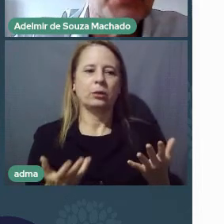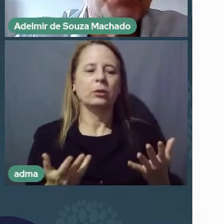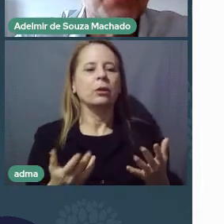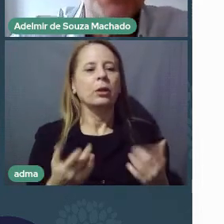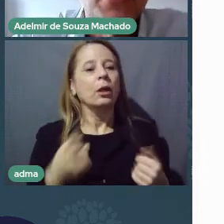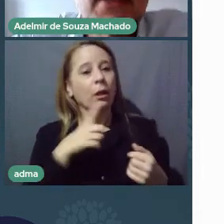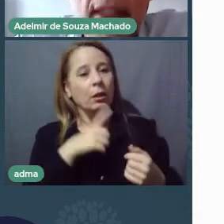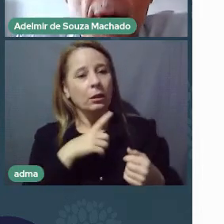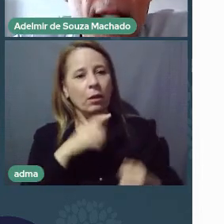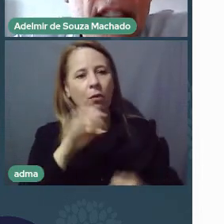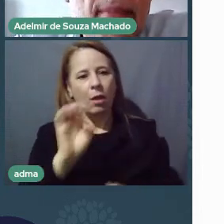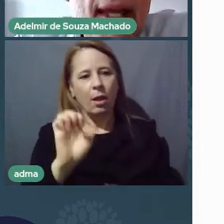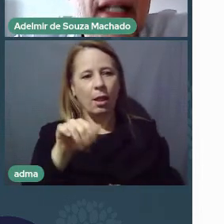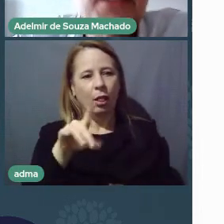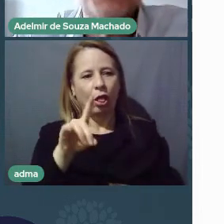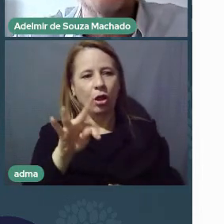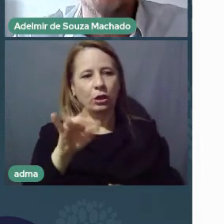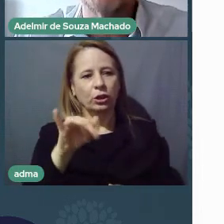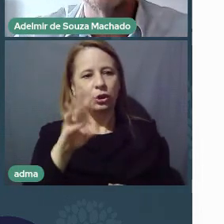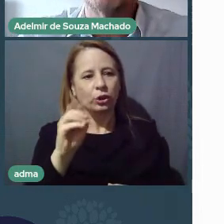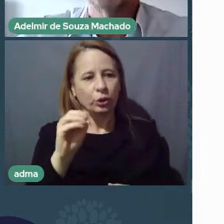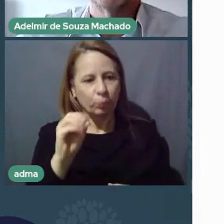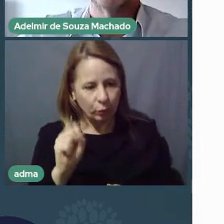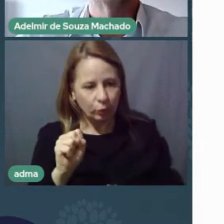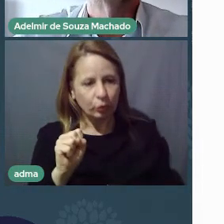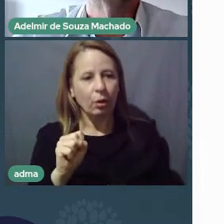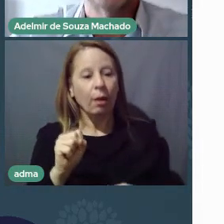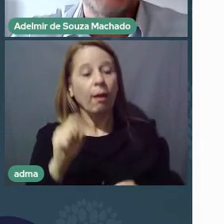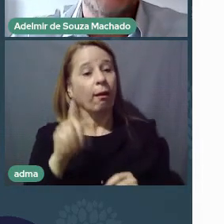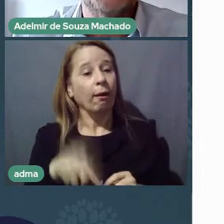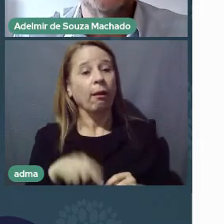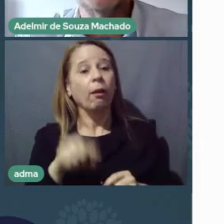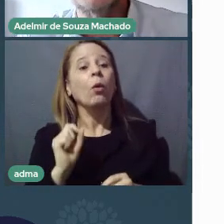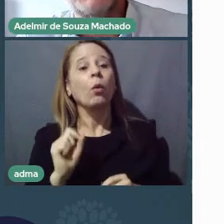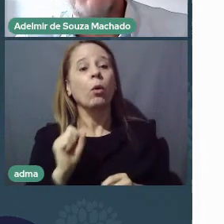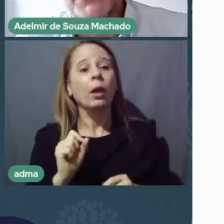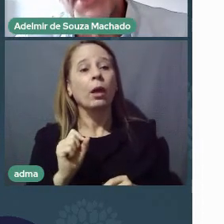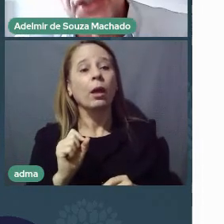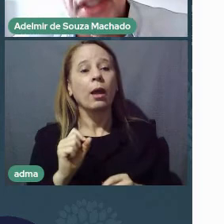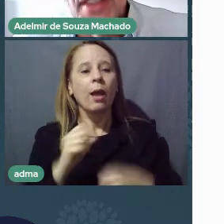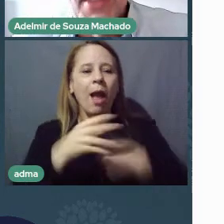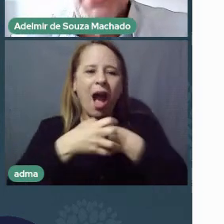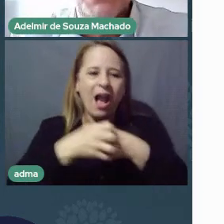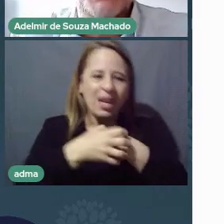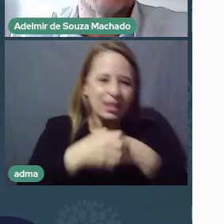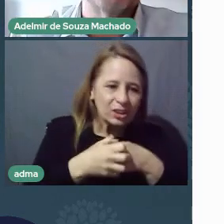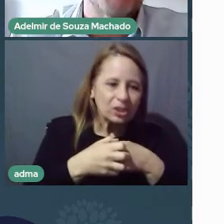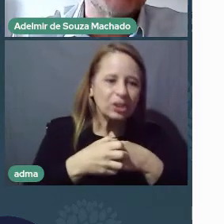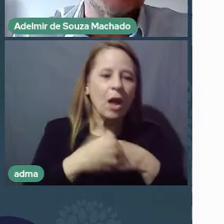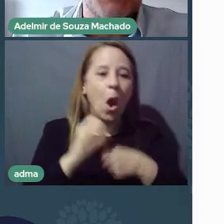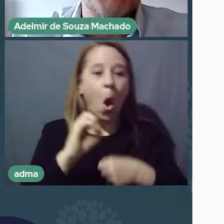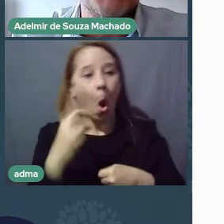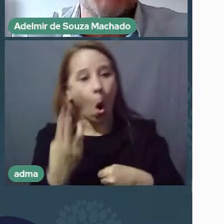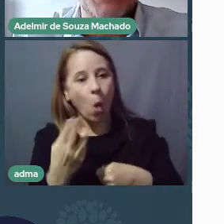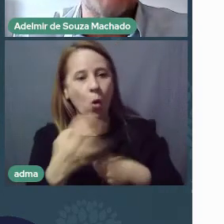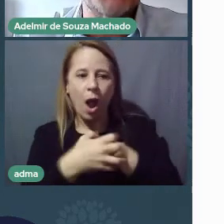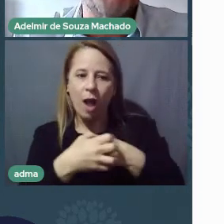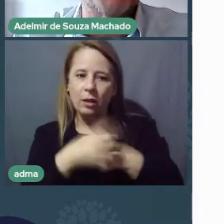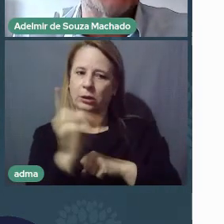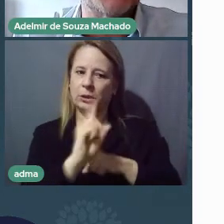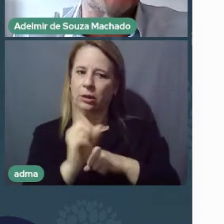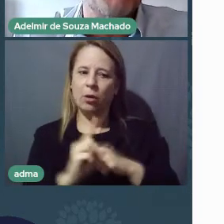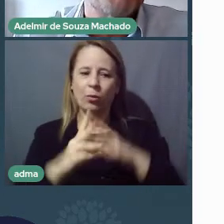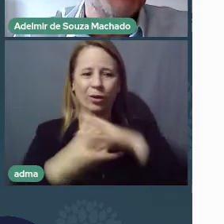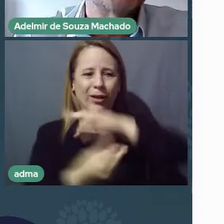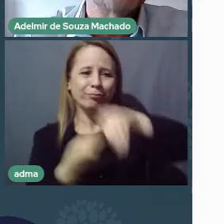de endótipos, são aqueles mecanismos de alergia e não alergia, que podem estar misturados